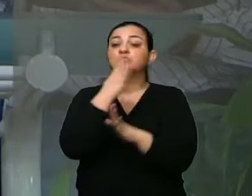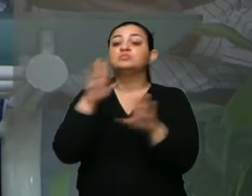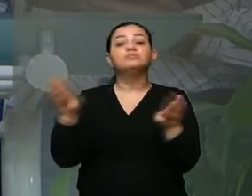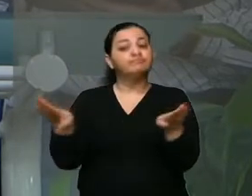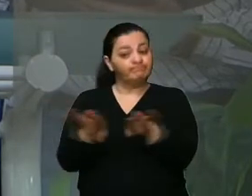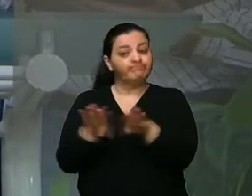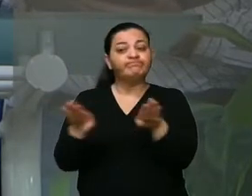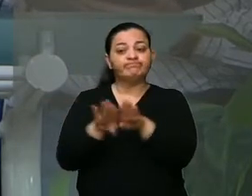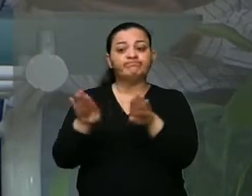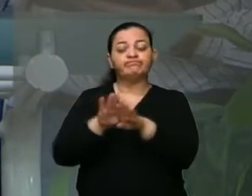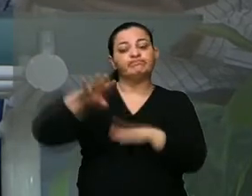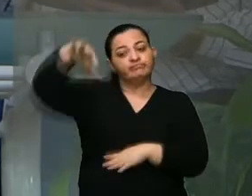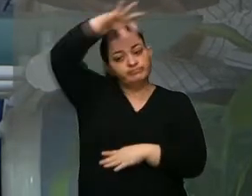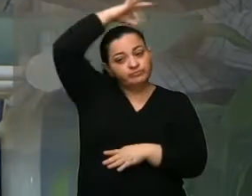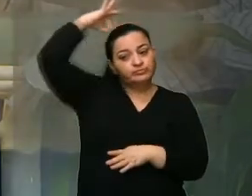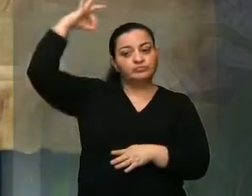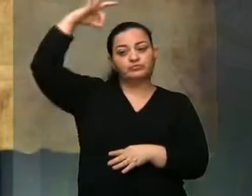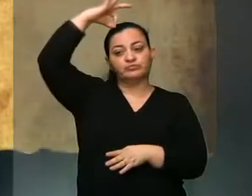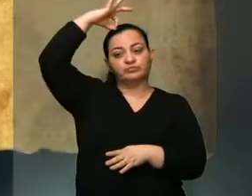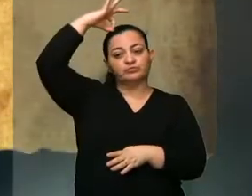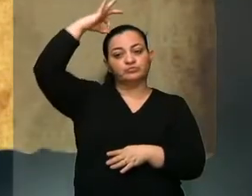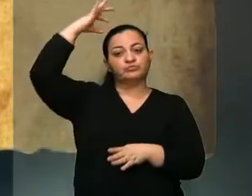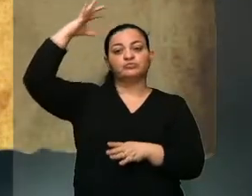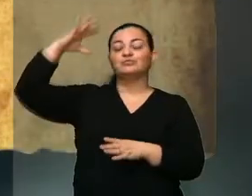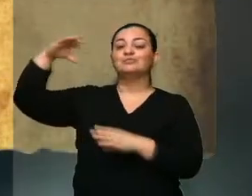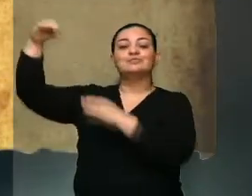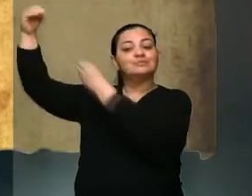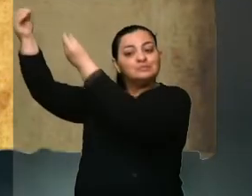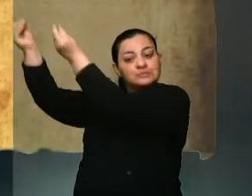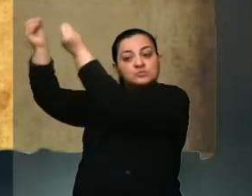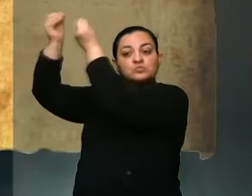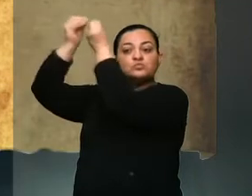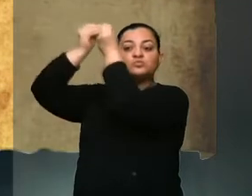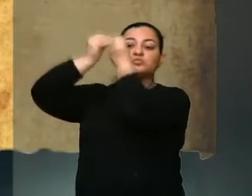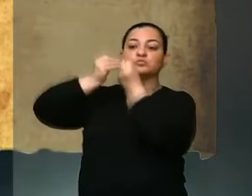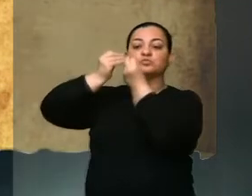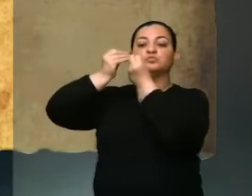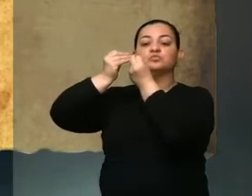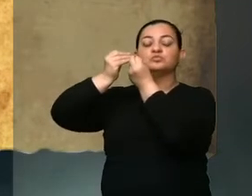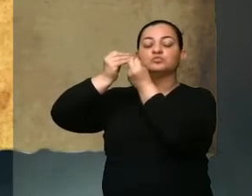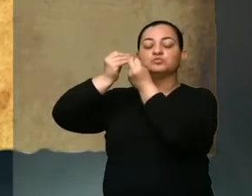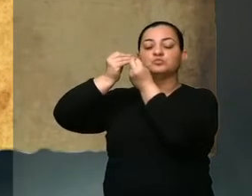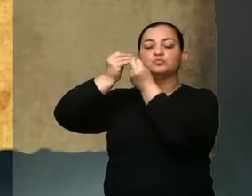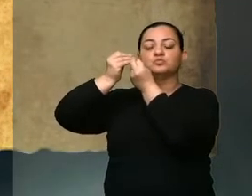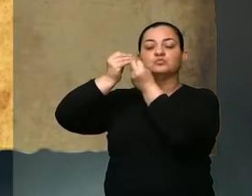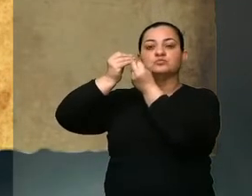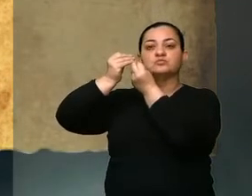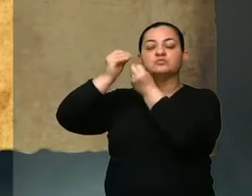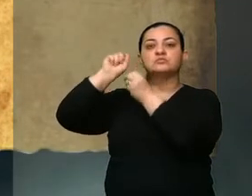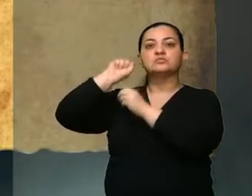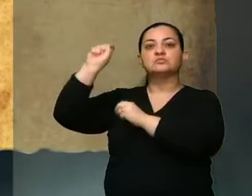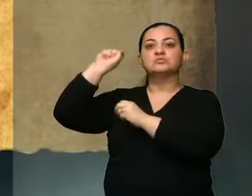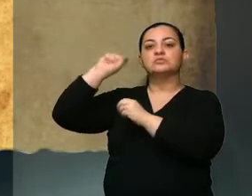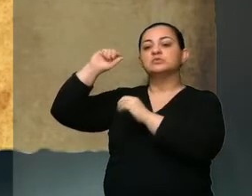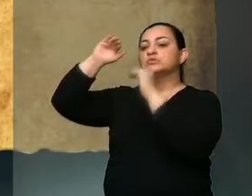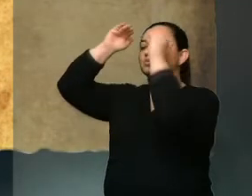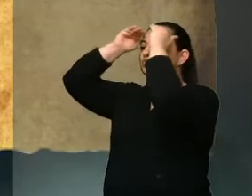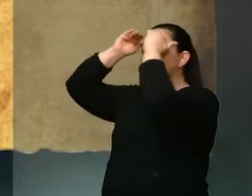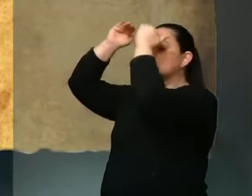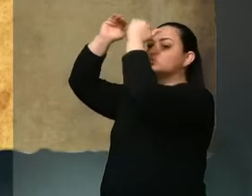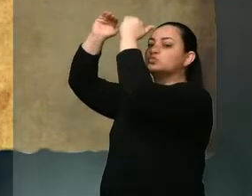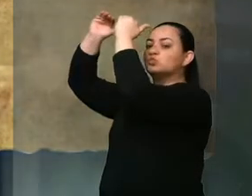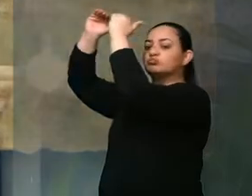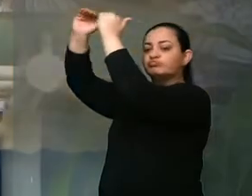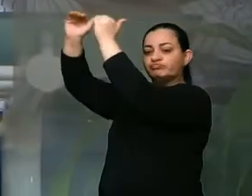no espírito santo que deus deu aqueles que lhe obedece